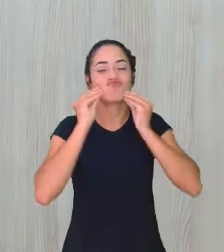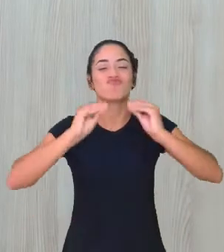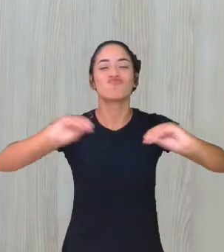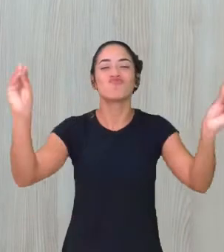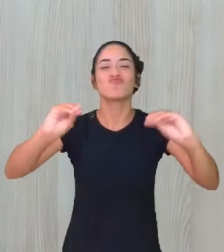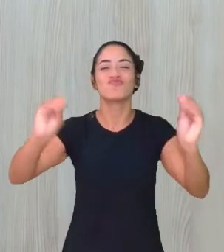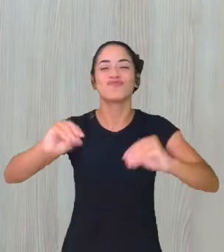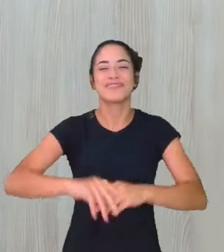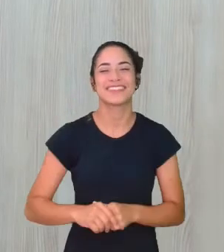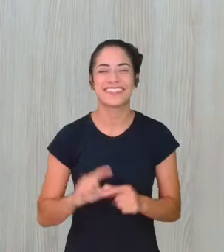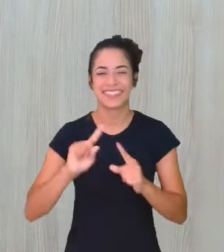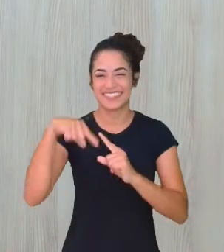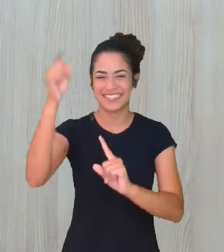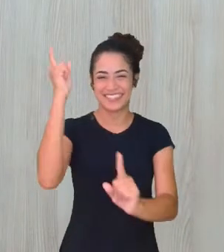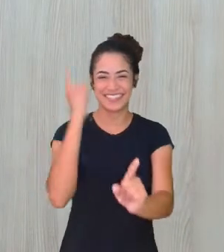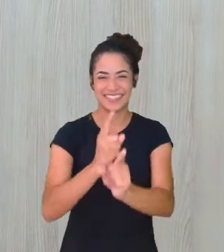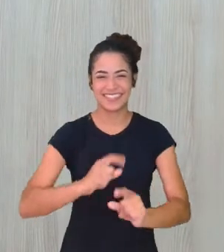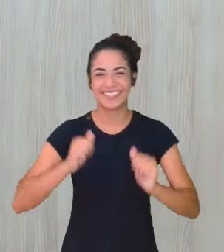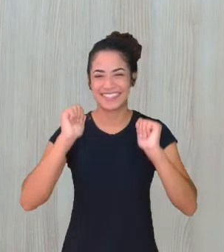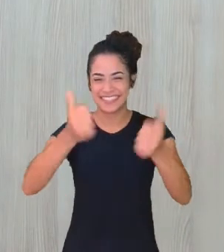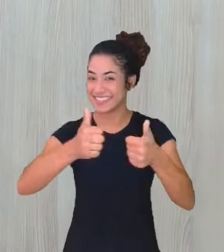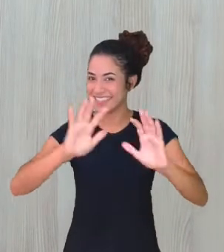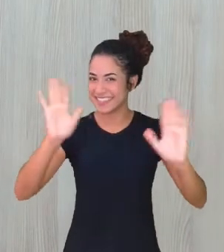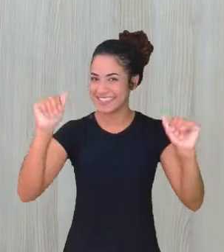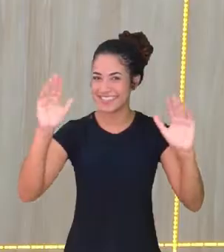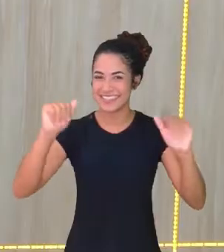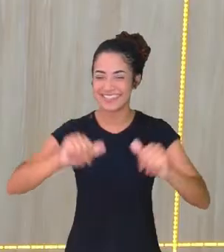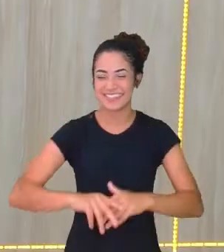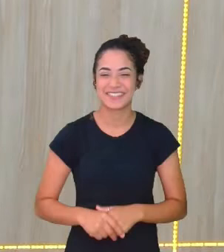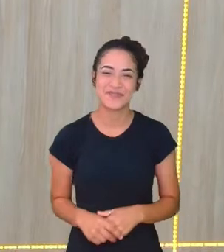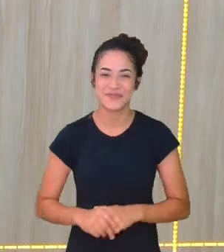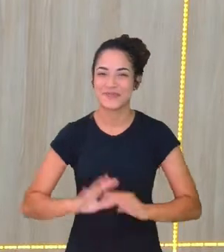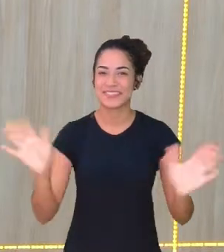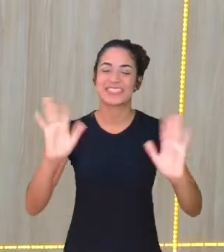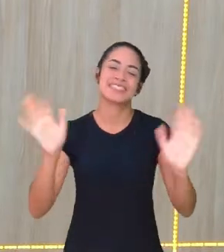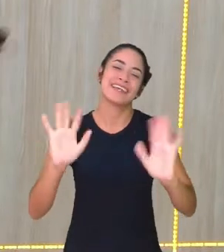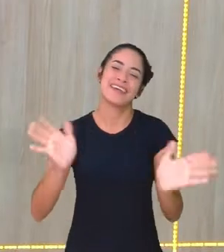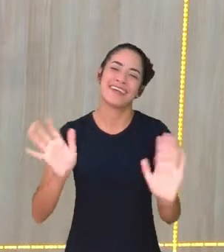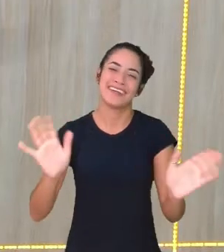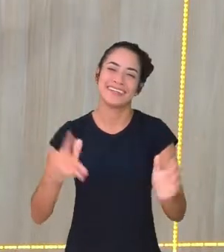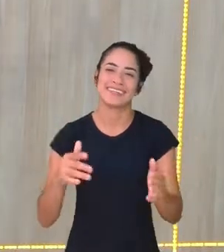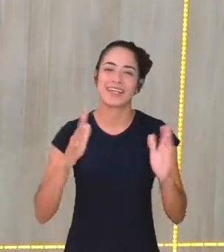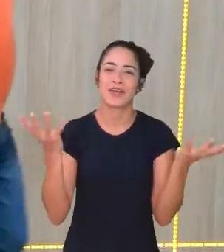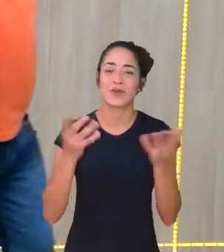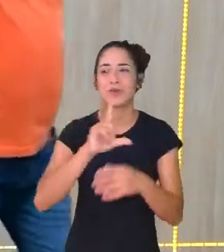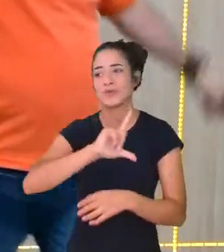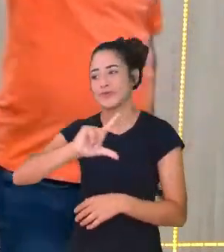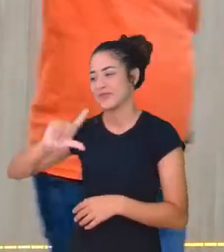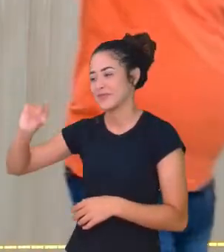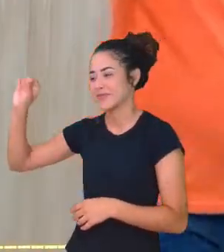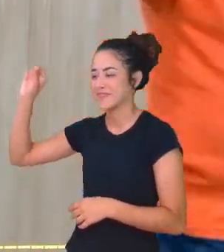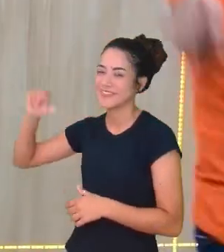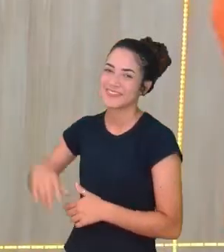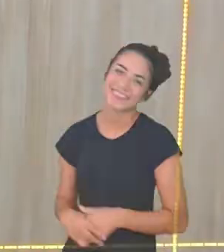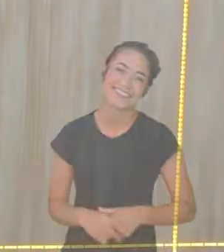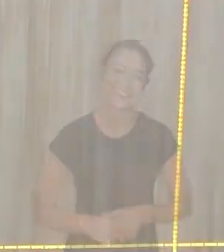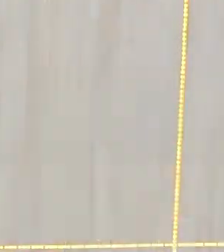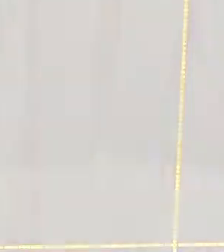meu povo e até a próxima aula tchau tchau gente é isso e eu fui